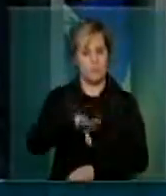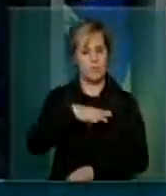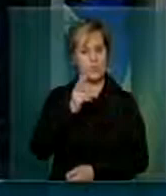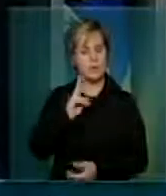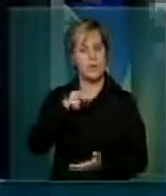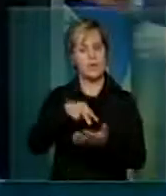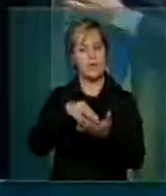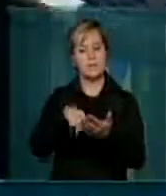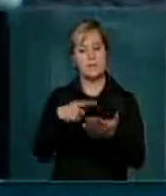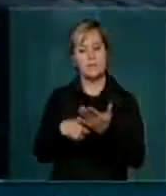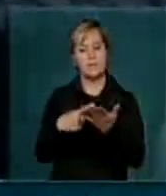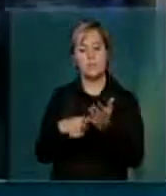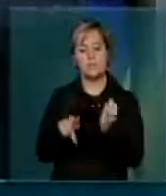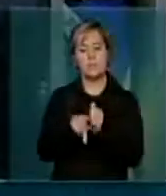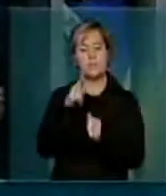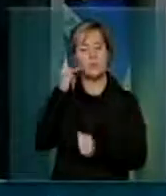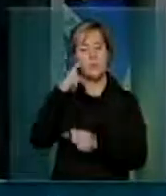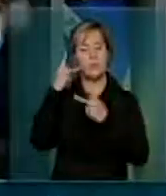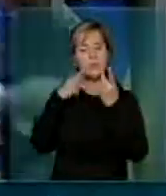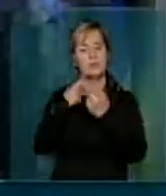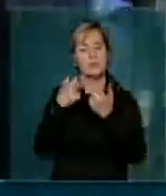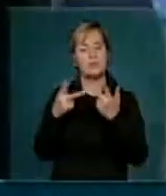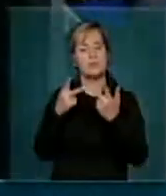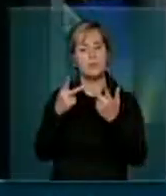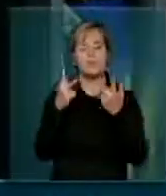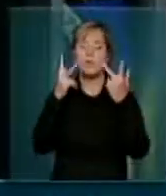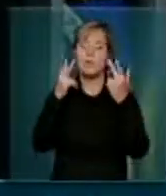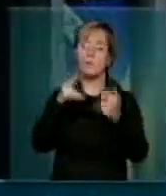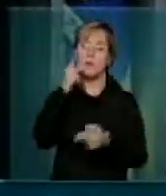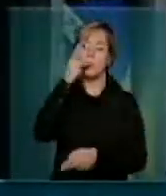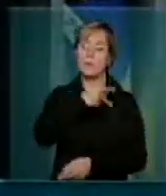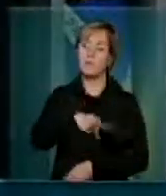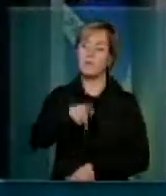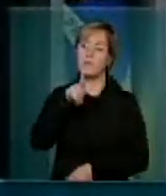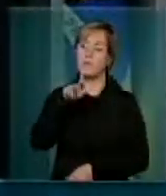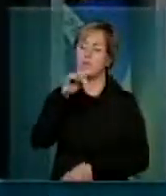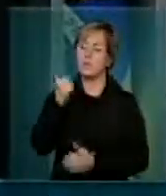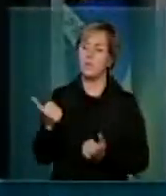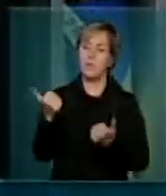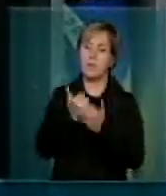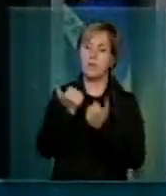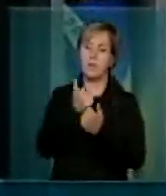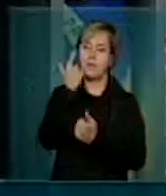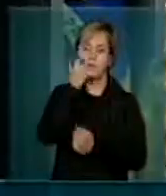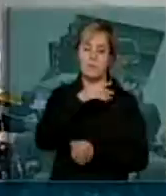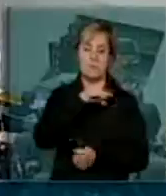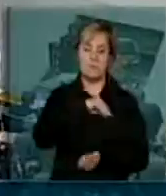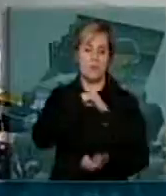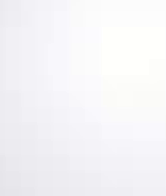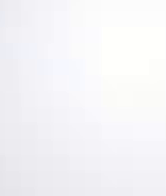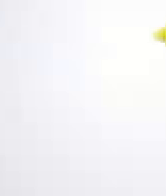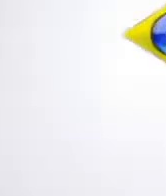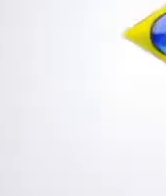ter compromisso político, como aliás o presidente Lula assumiu em dobrar o poder de compra do salário.